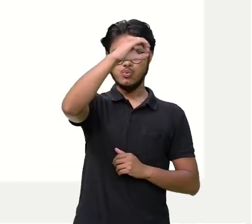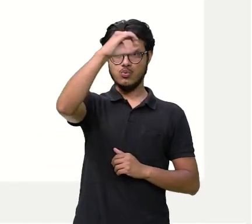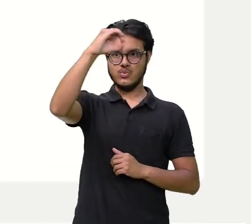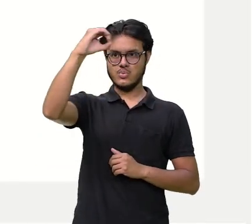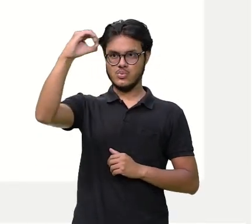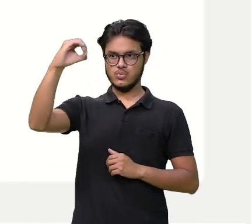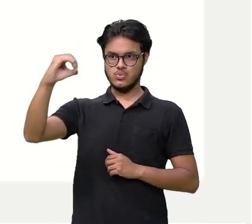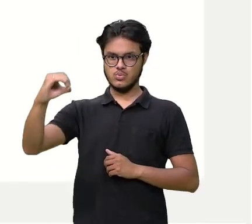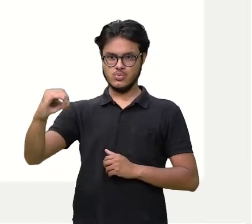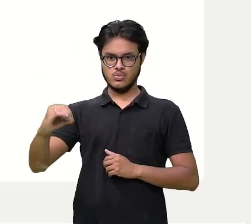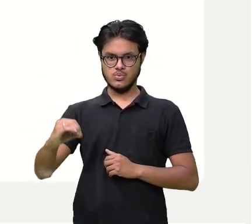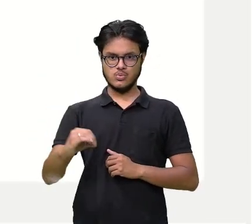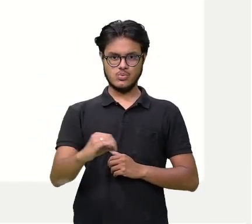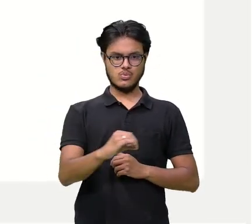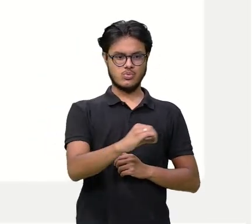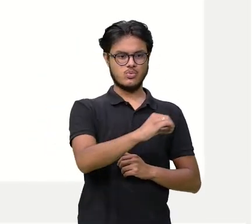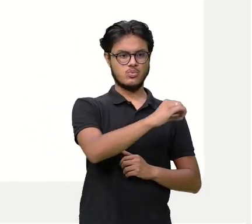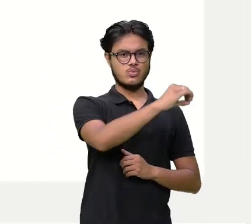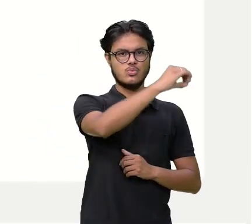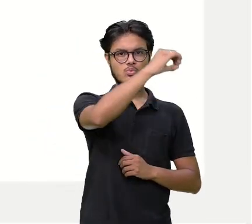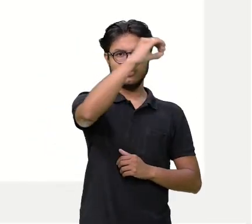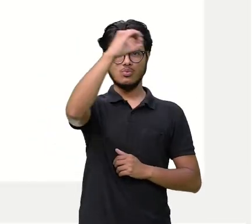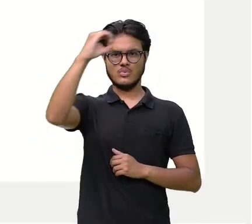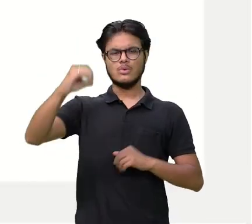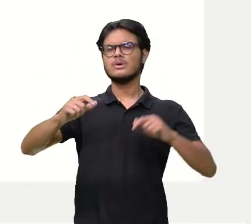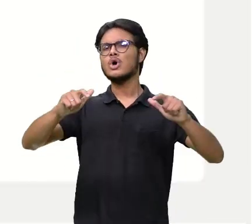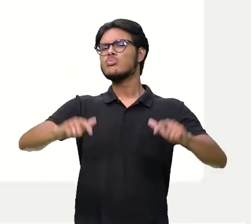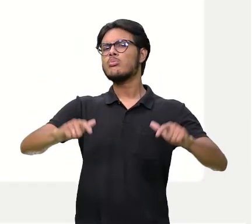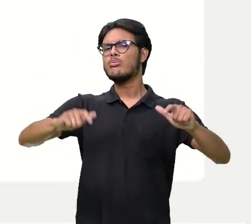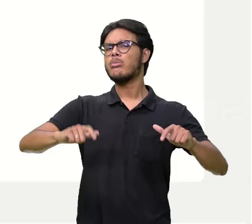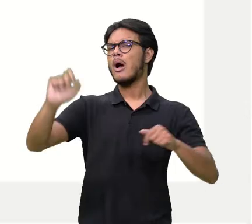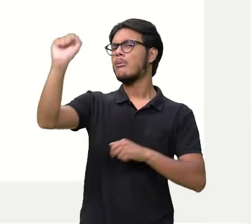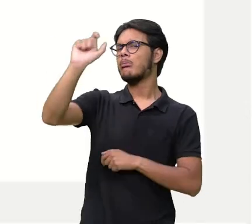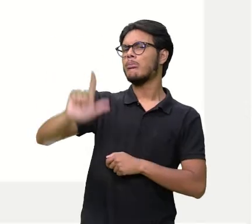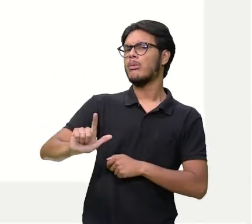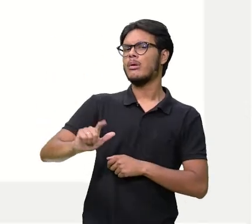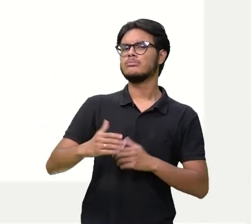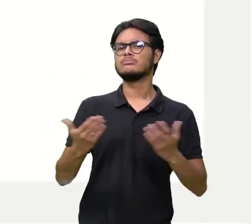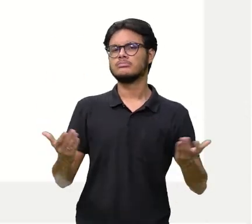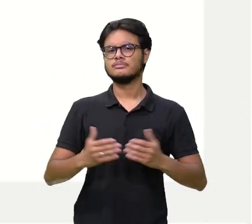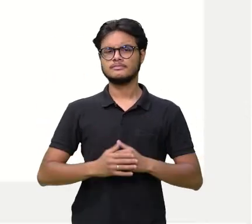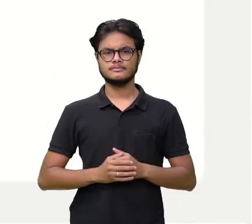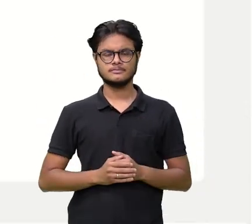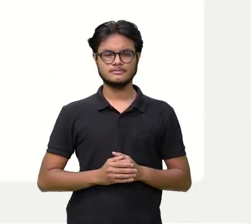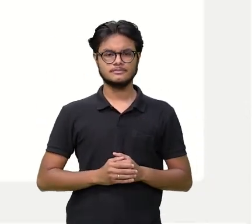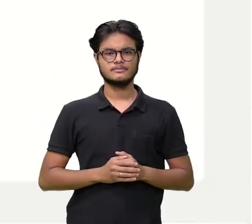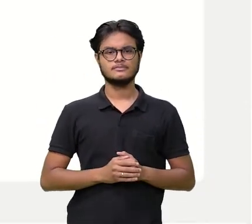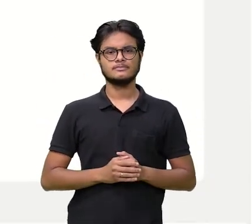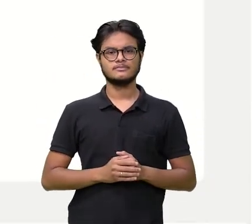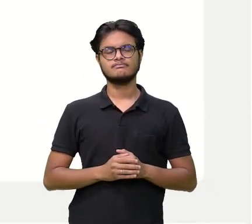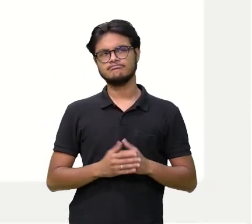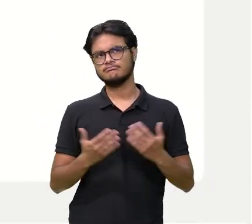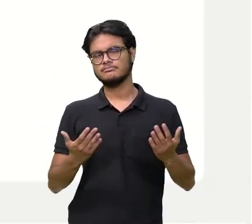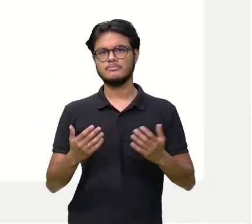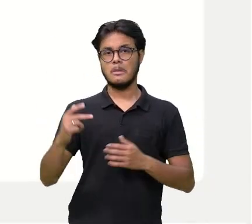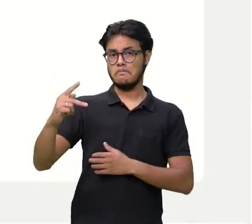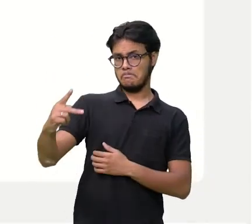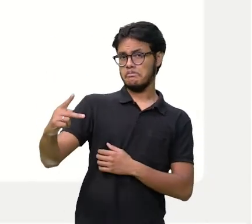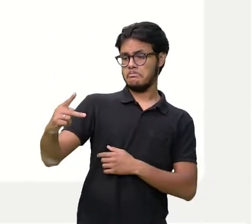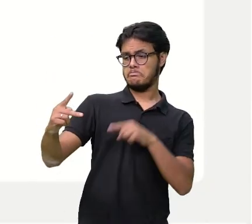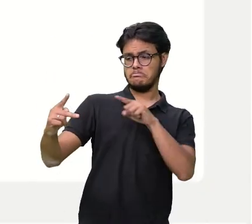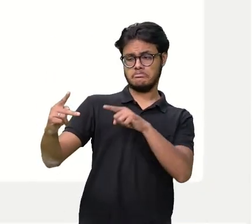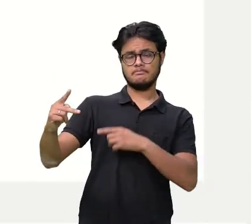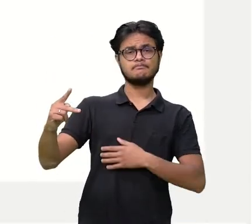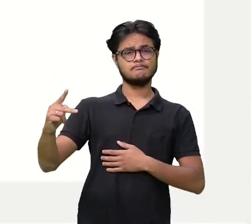a posição do Sol? A posição do Sol provável é a posição P, que equivale a um foco dessa